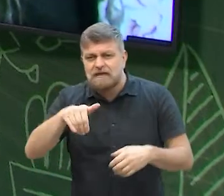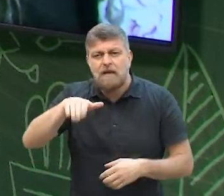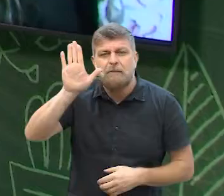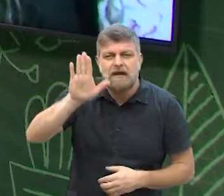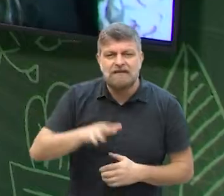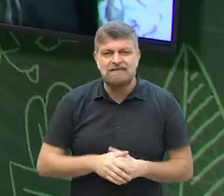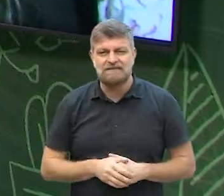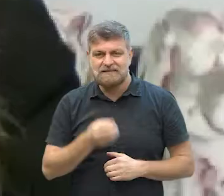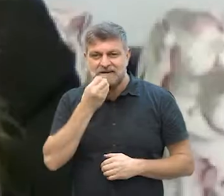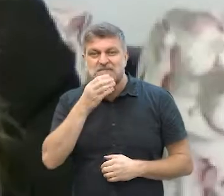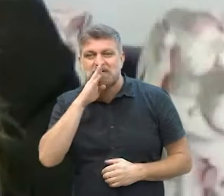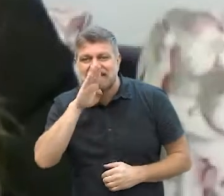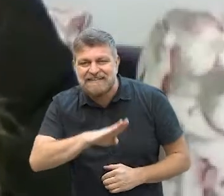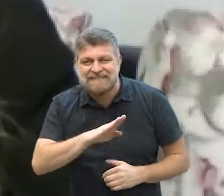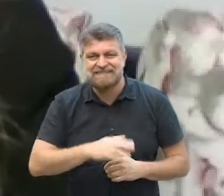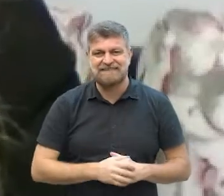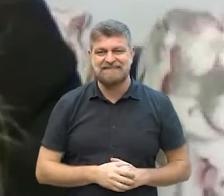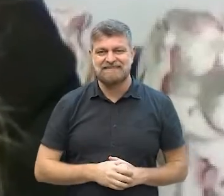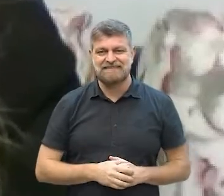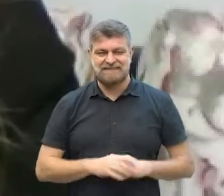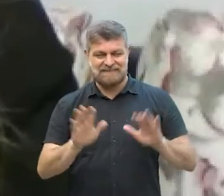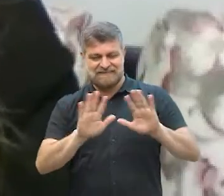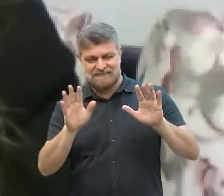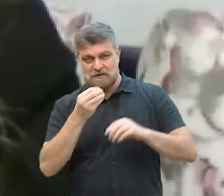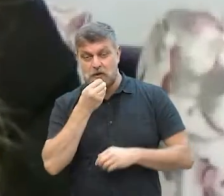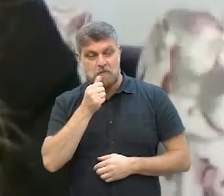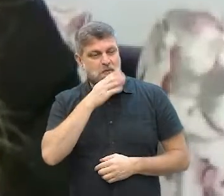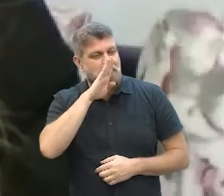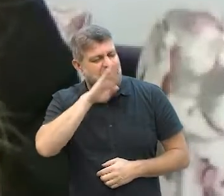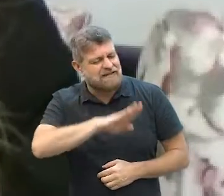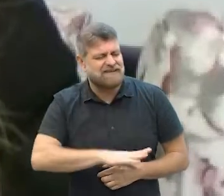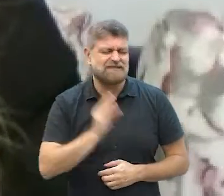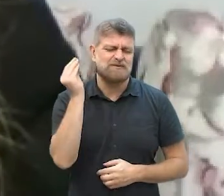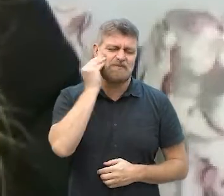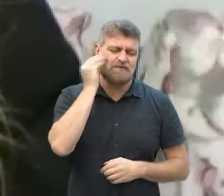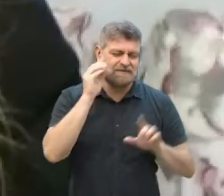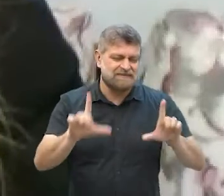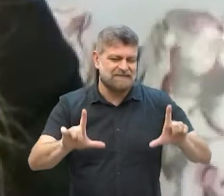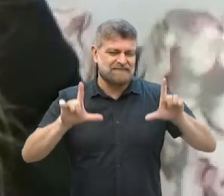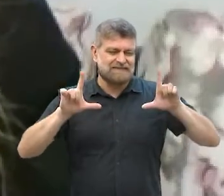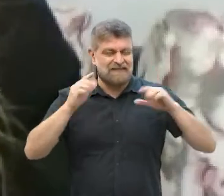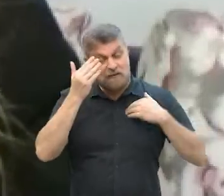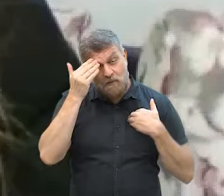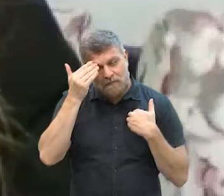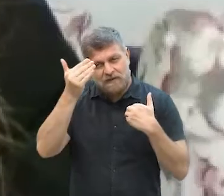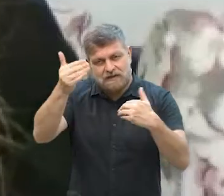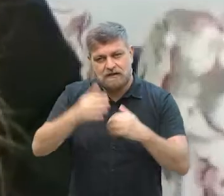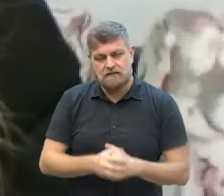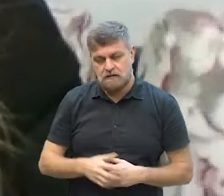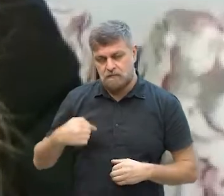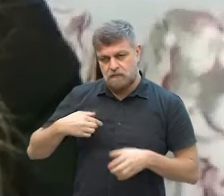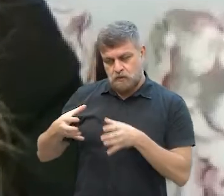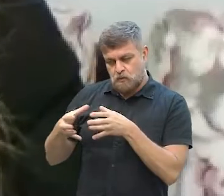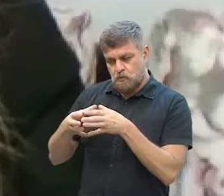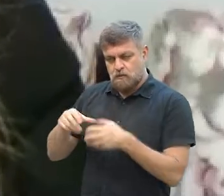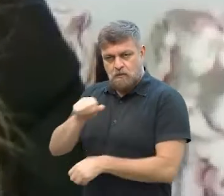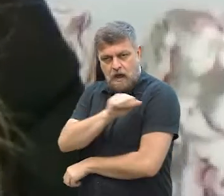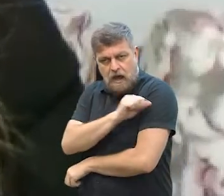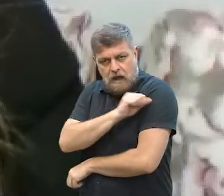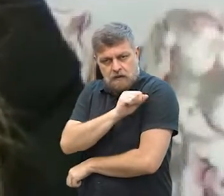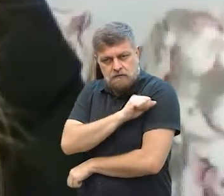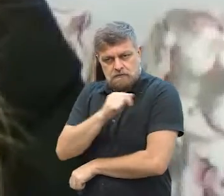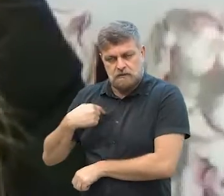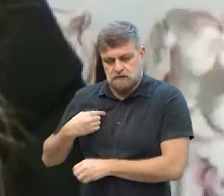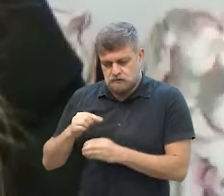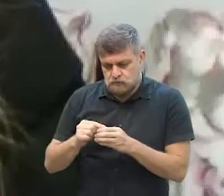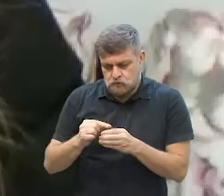tarde. Oi, boa tarde, obrigada pela oportunidade. Eu e meu grupo, a gente desenvolveu um